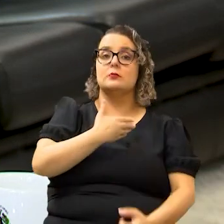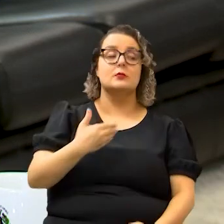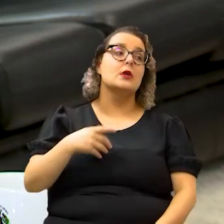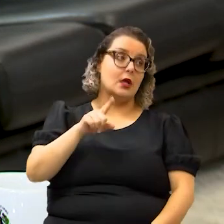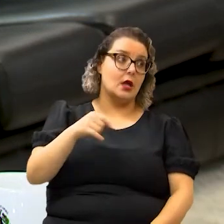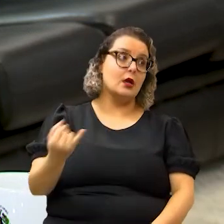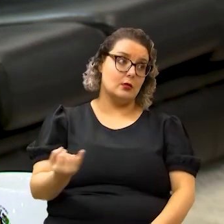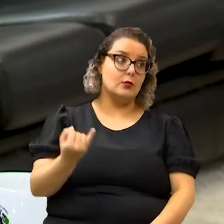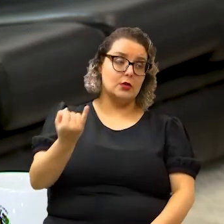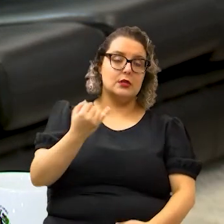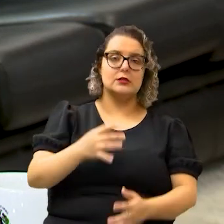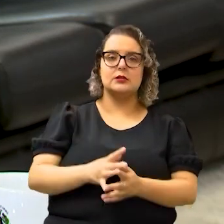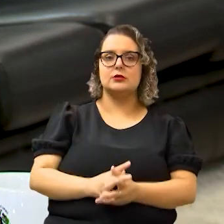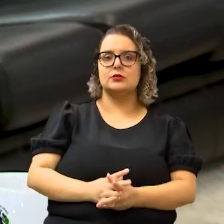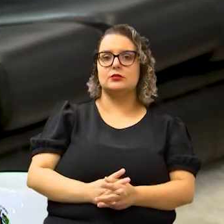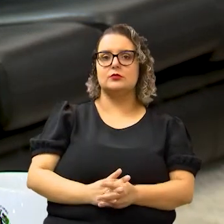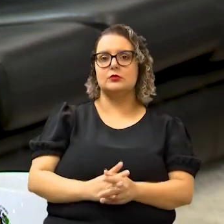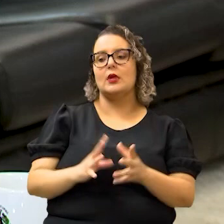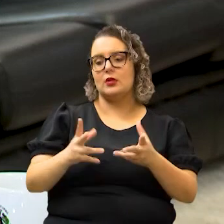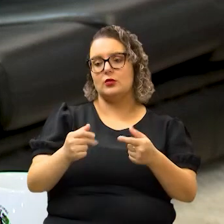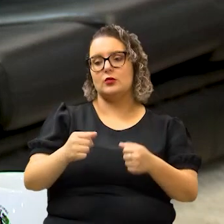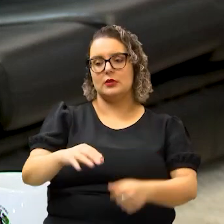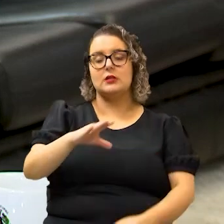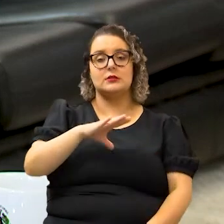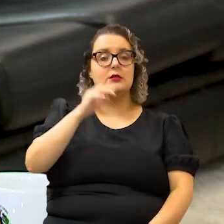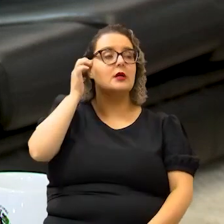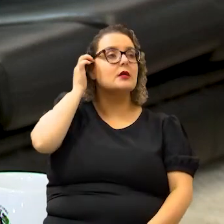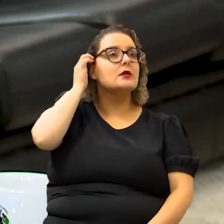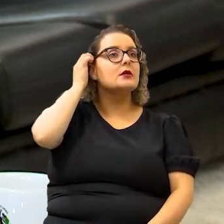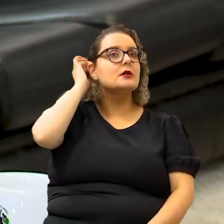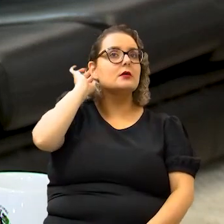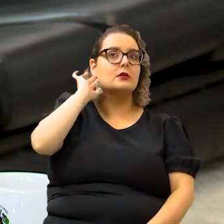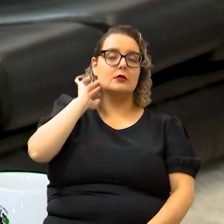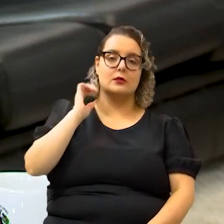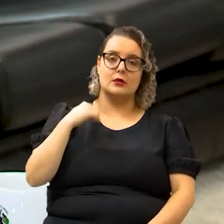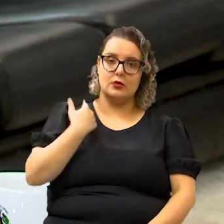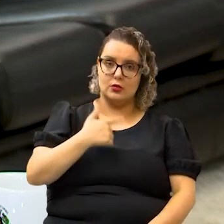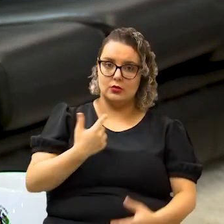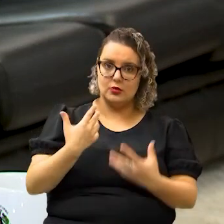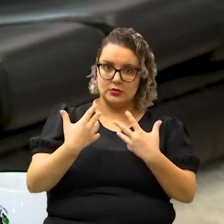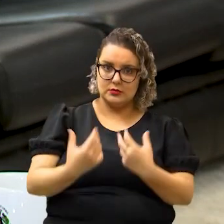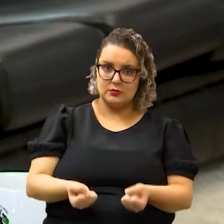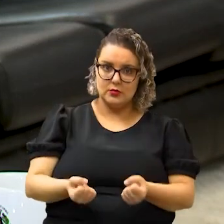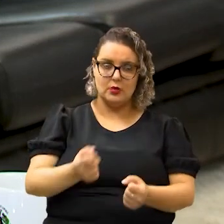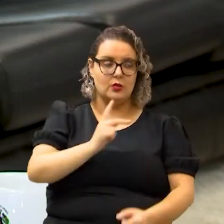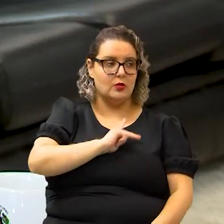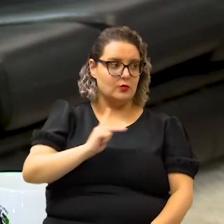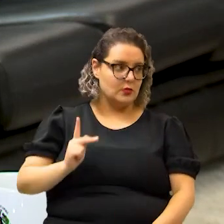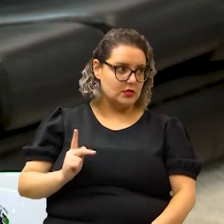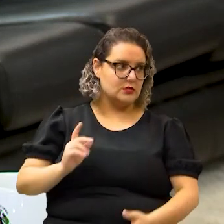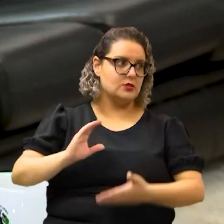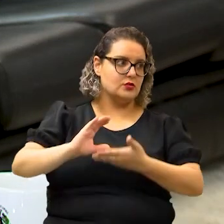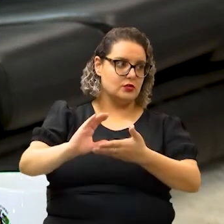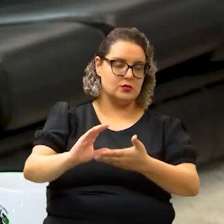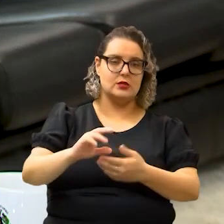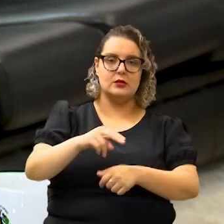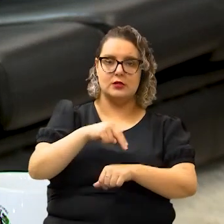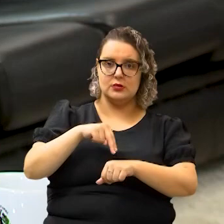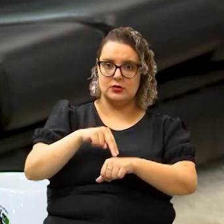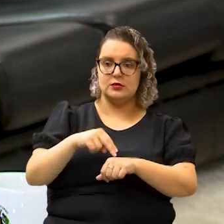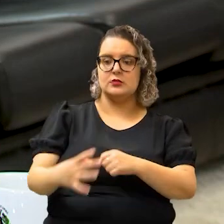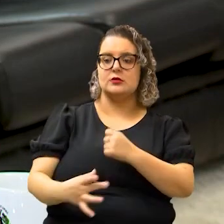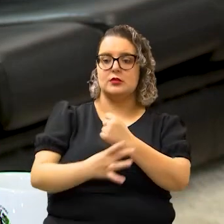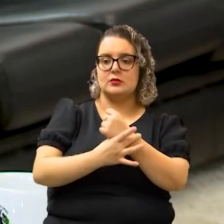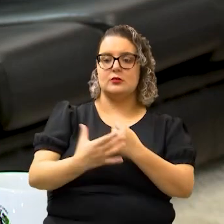vereadores, porque a segurança pública é importante para toda a cidade. E nós recebemos aqui o presidente do